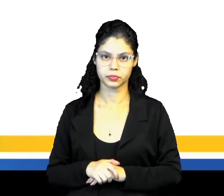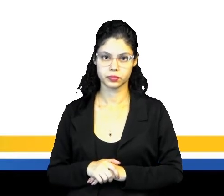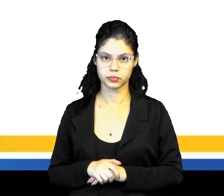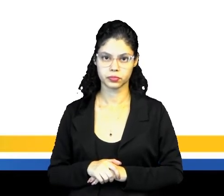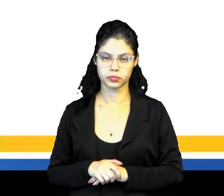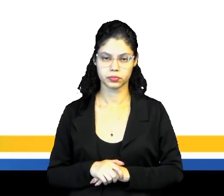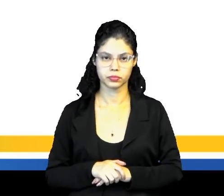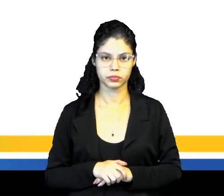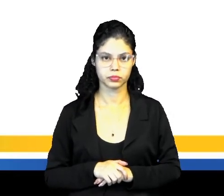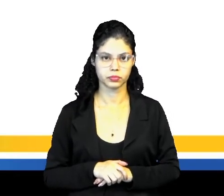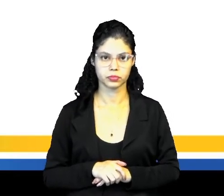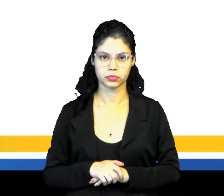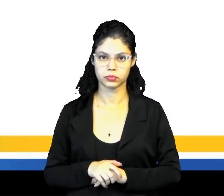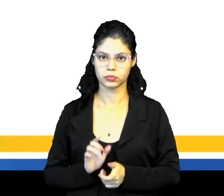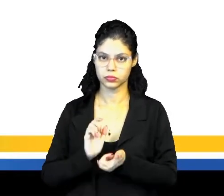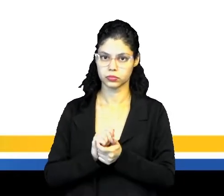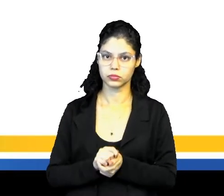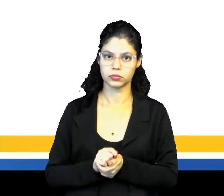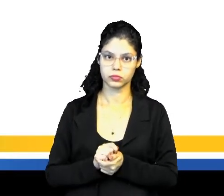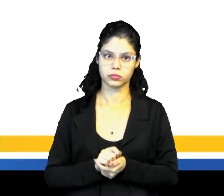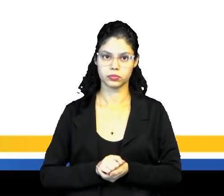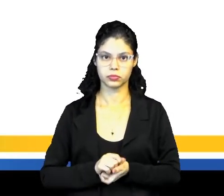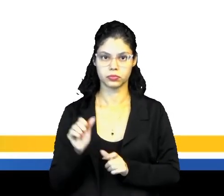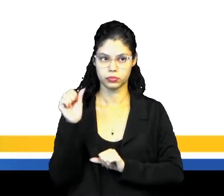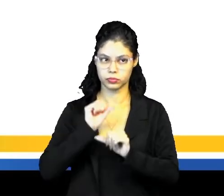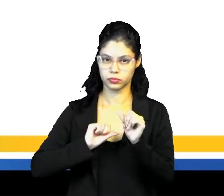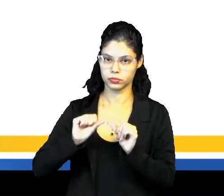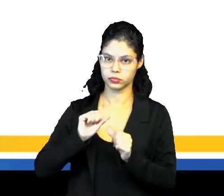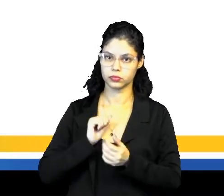Nós temos to turn, que significa virar.